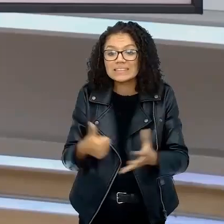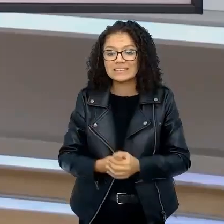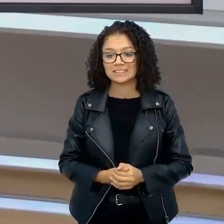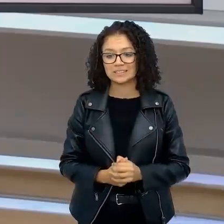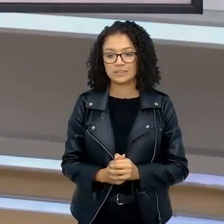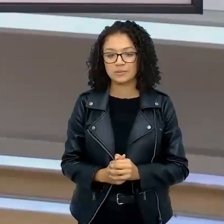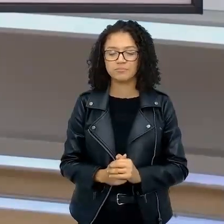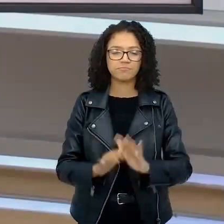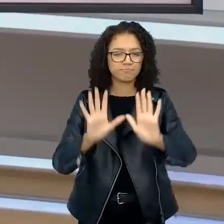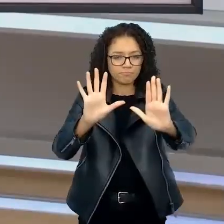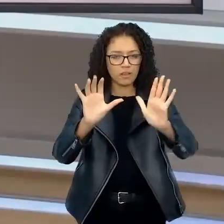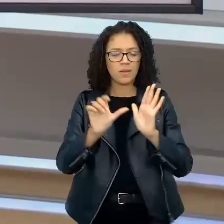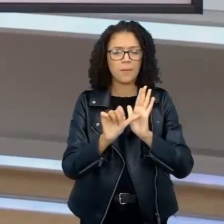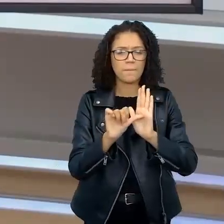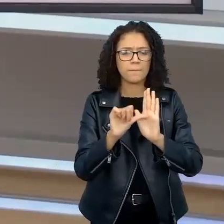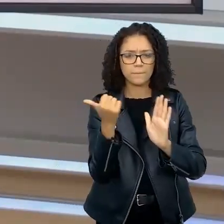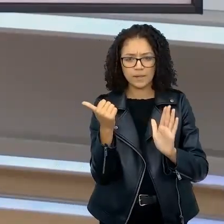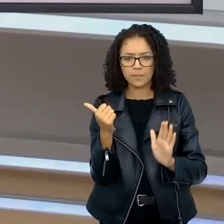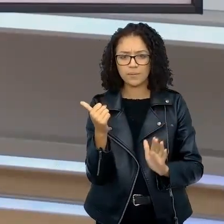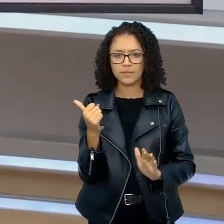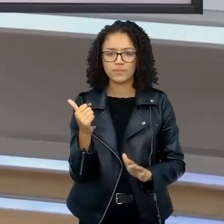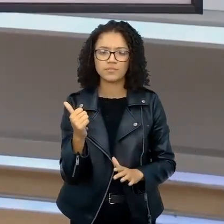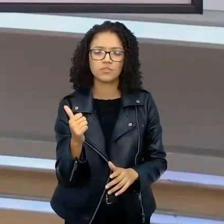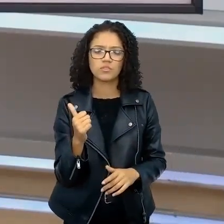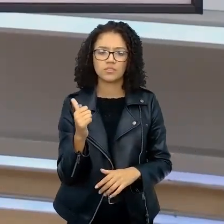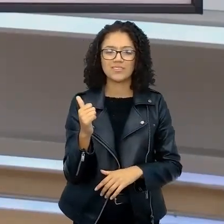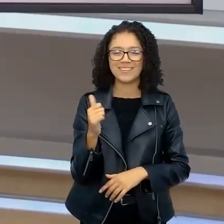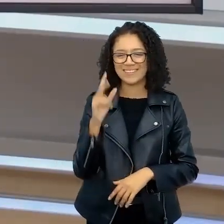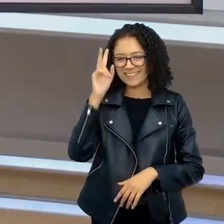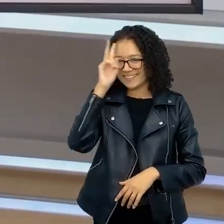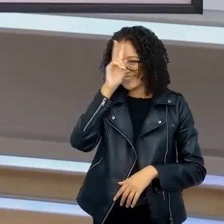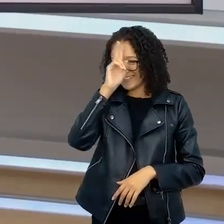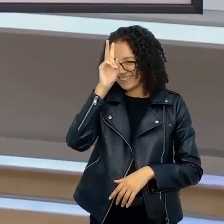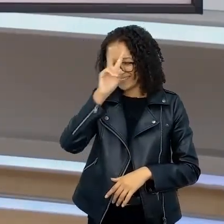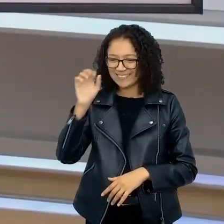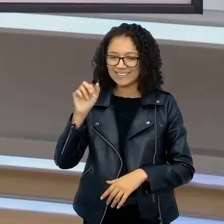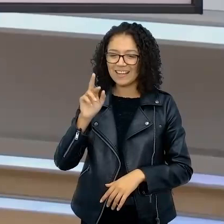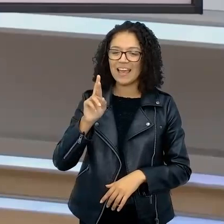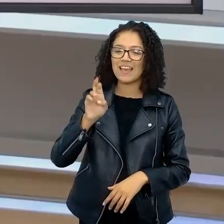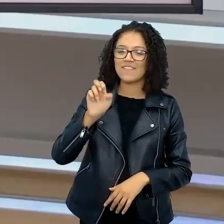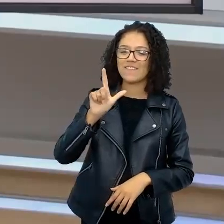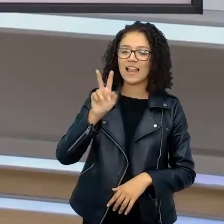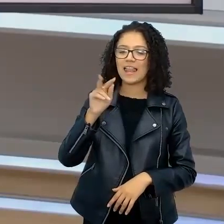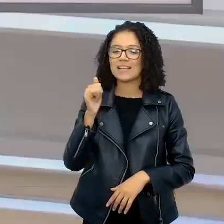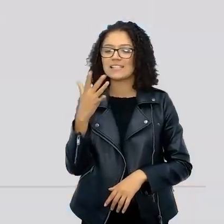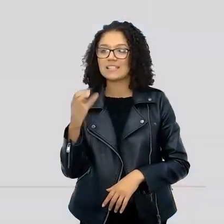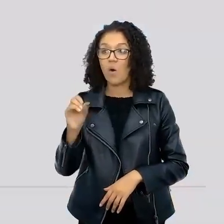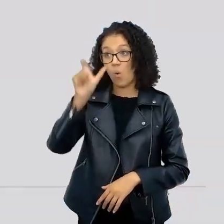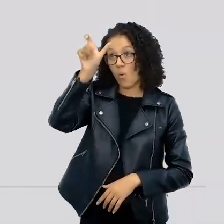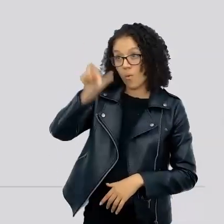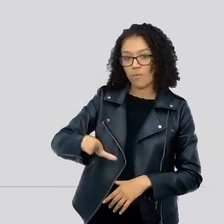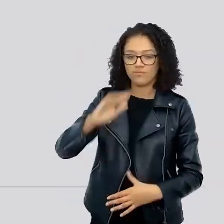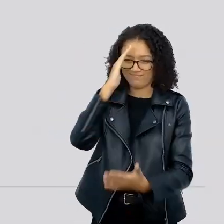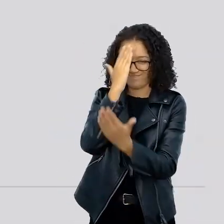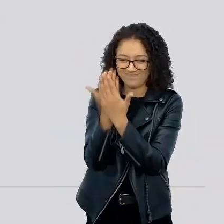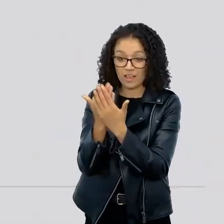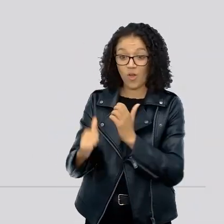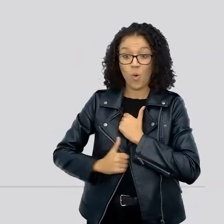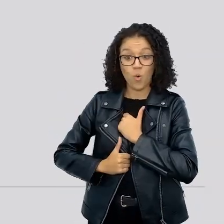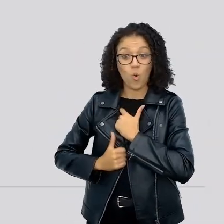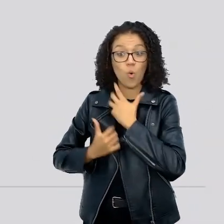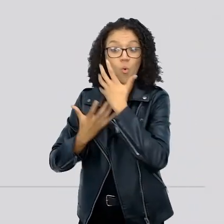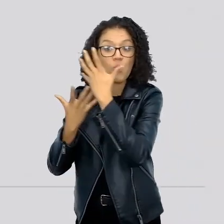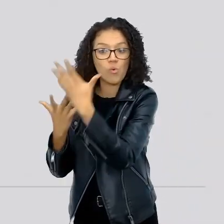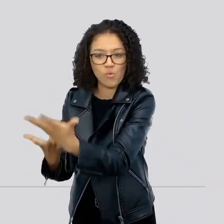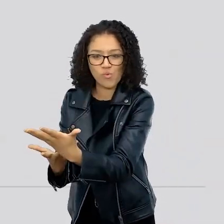Primeiro, quando a gente fala de revelação espontânea, que é o que eu acabei de falar sobre a pessoa de confiança, essa pessoa de confiança, como eu